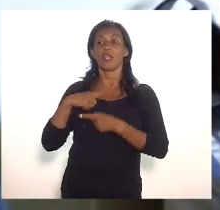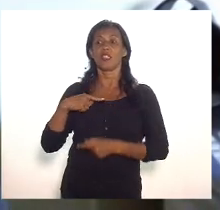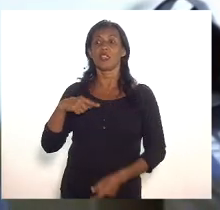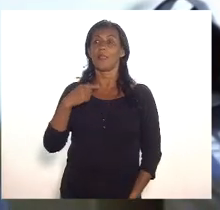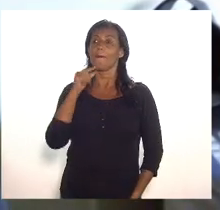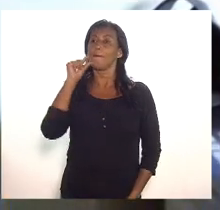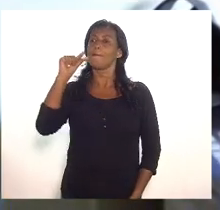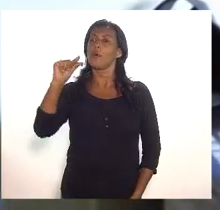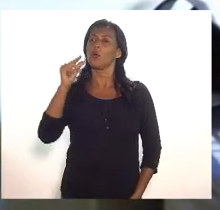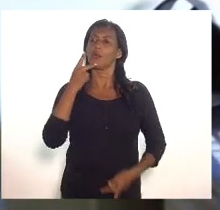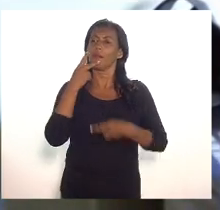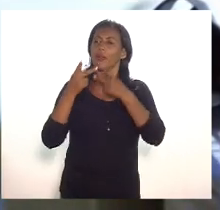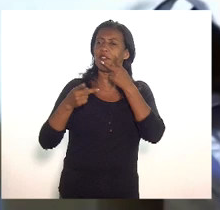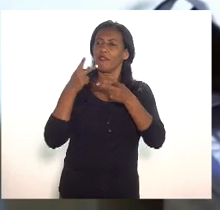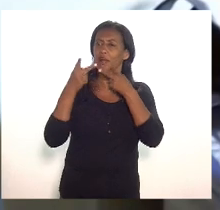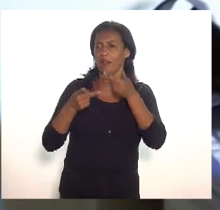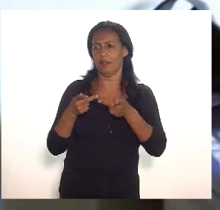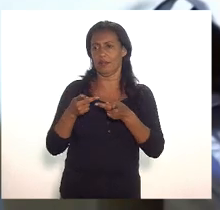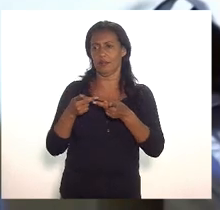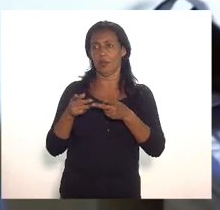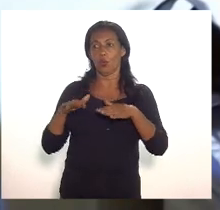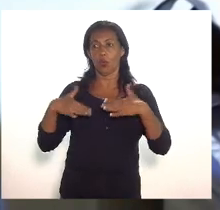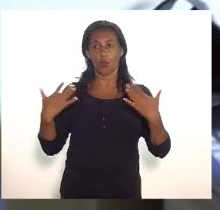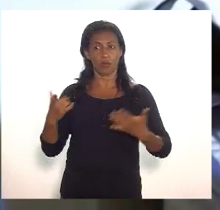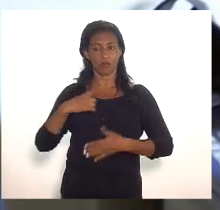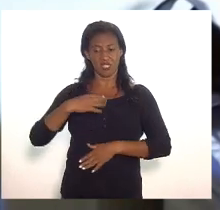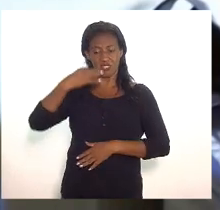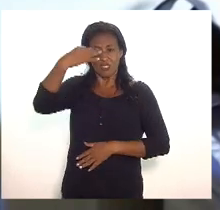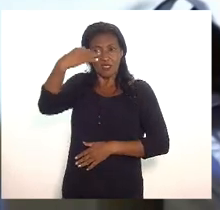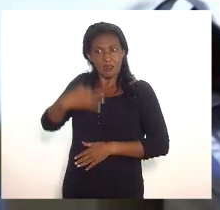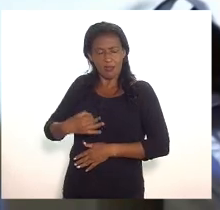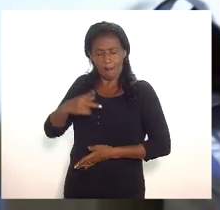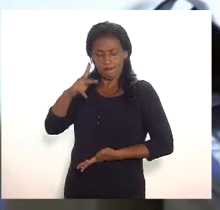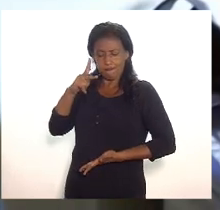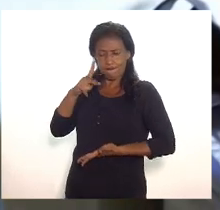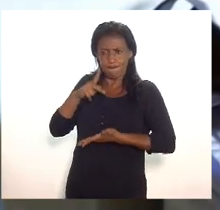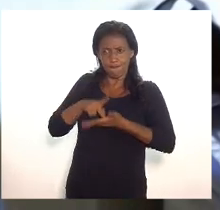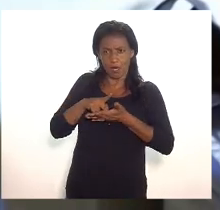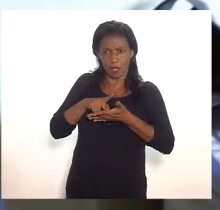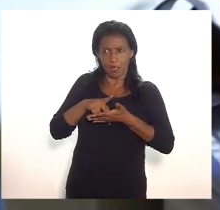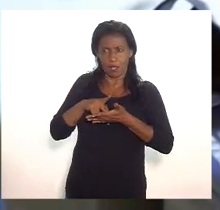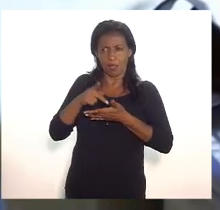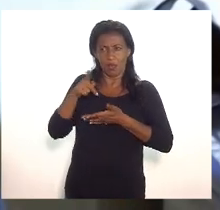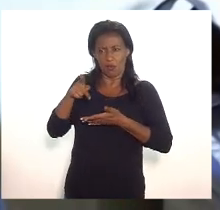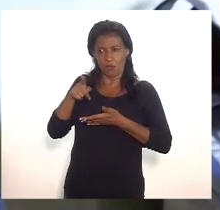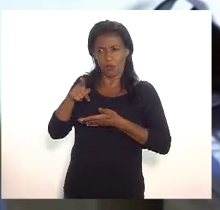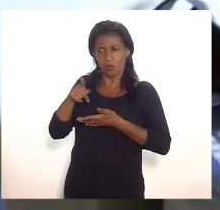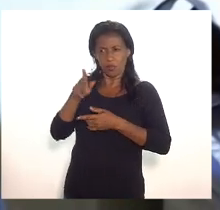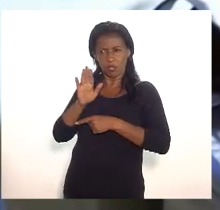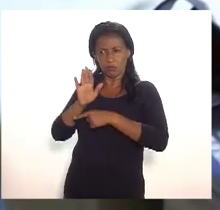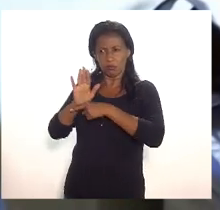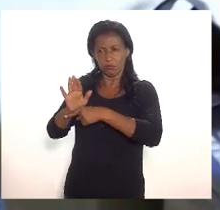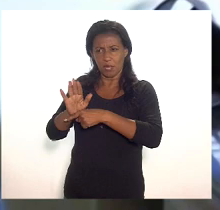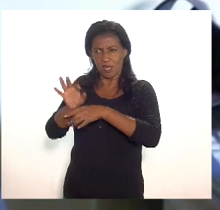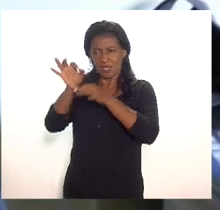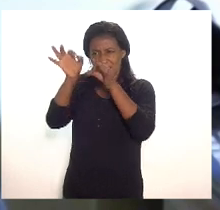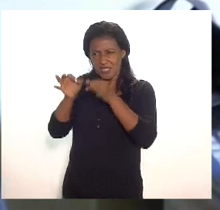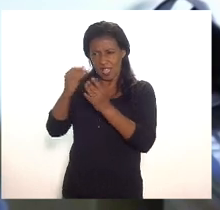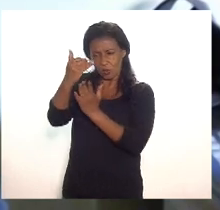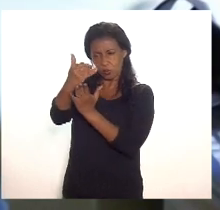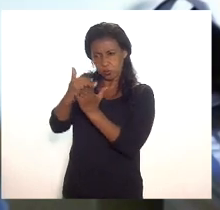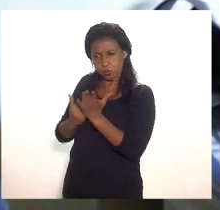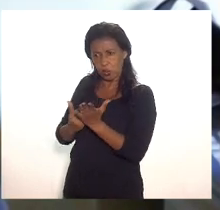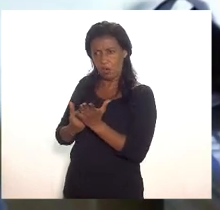Porque quando a certeza do que defende é correta, isso pode ser escrito em uma